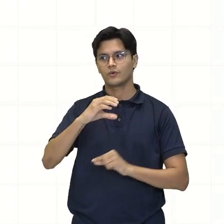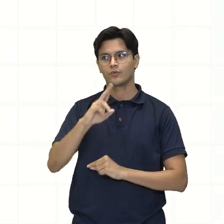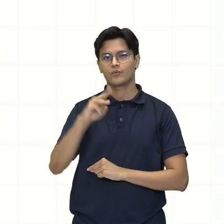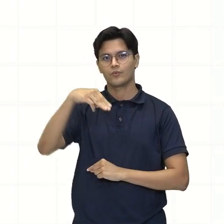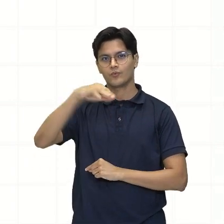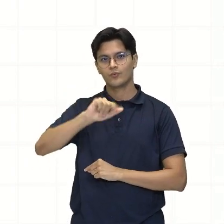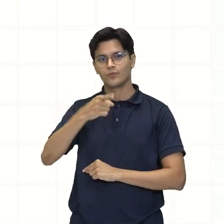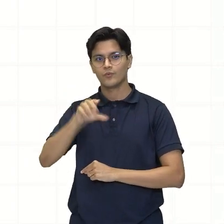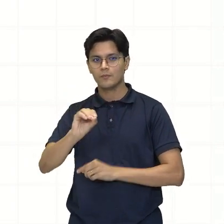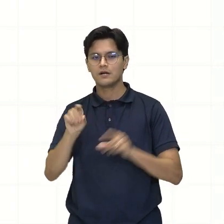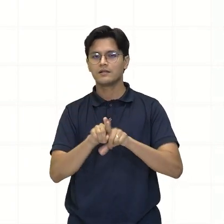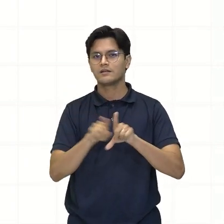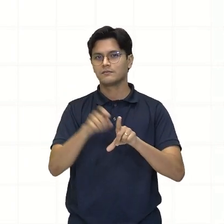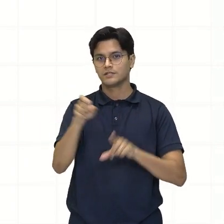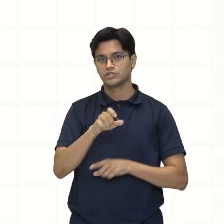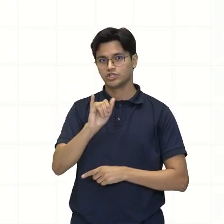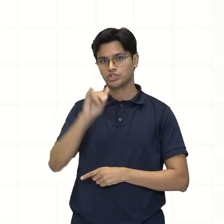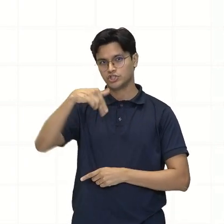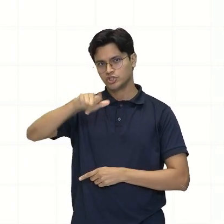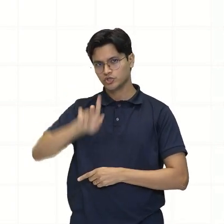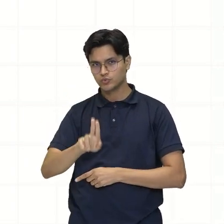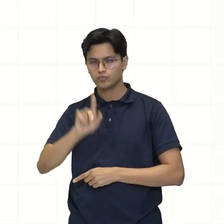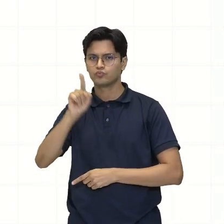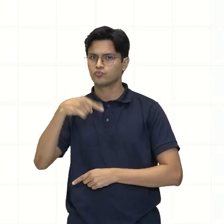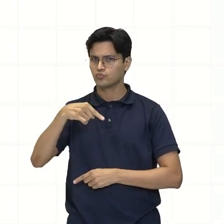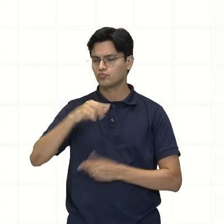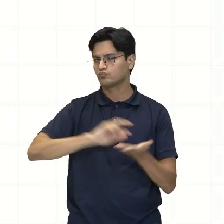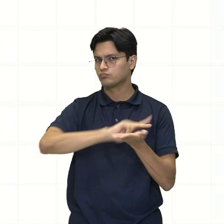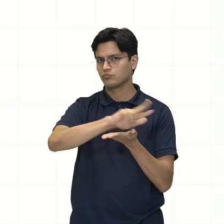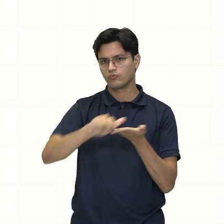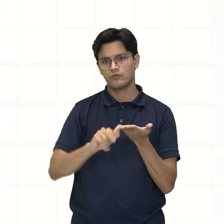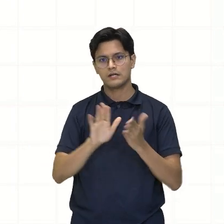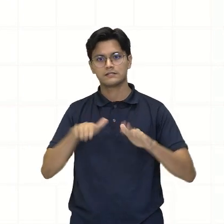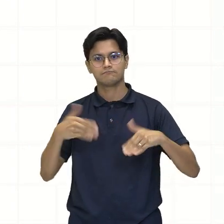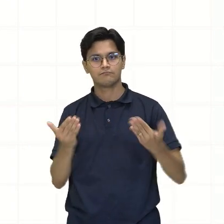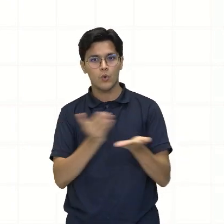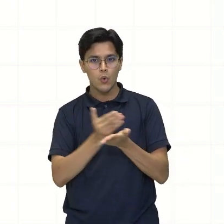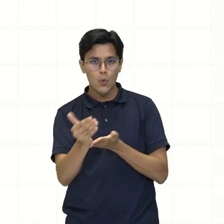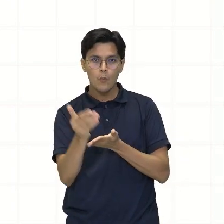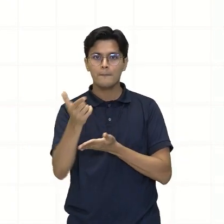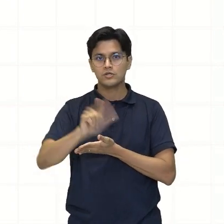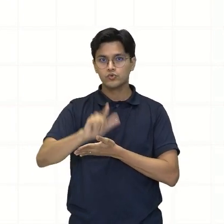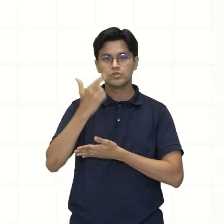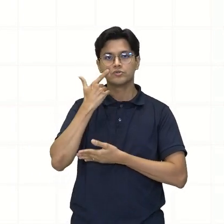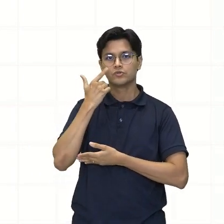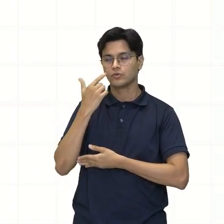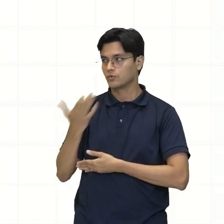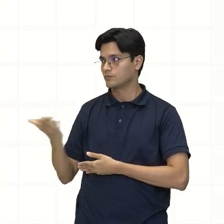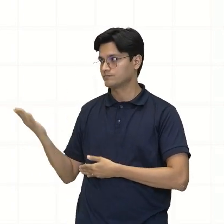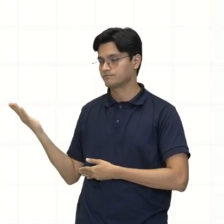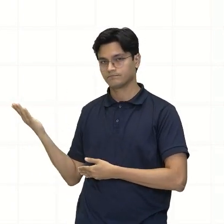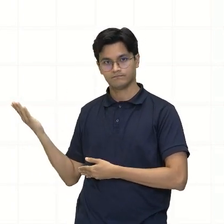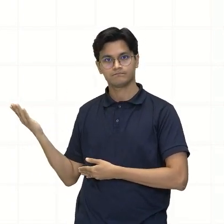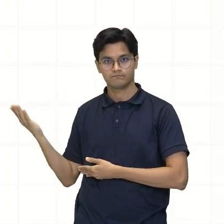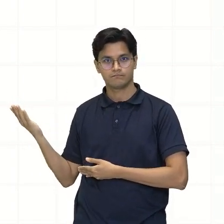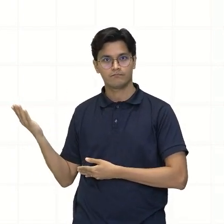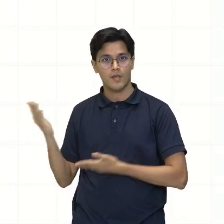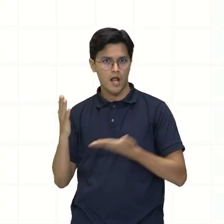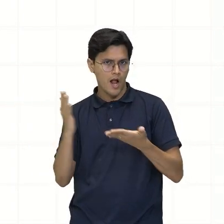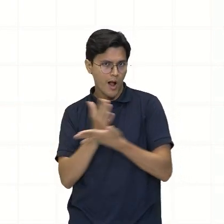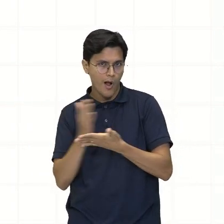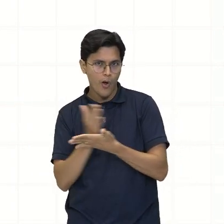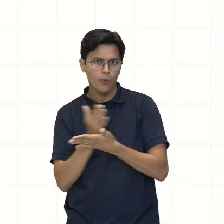Xingu. E voltando aqui para o início. Então, enquanto nós temos, e essas capitanias, algumas elas